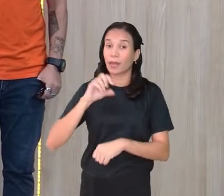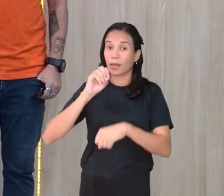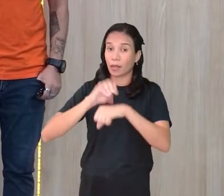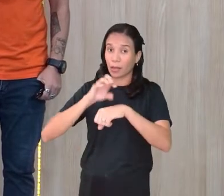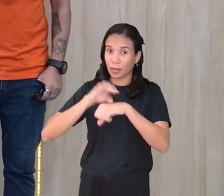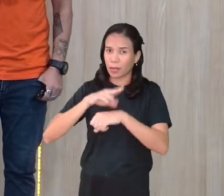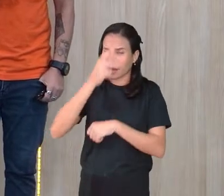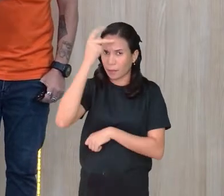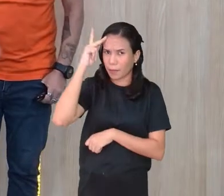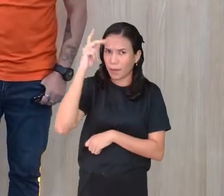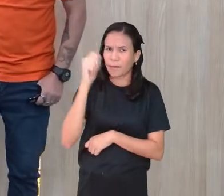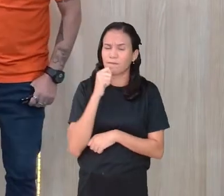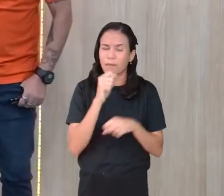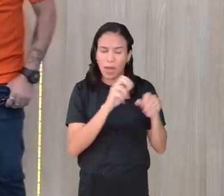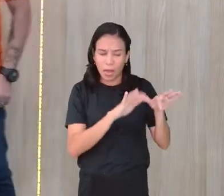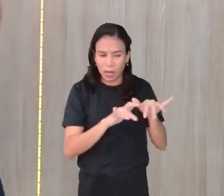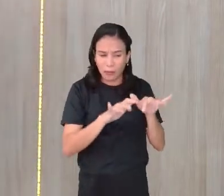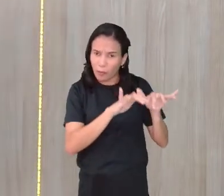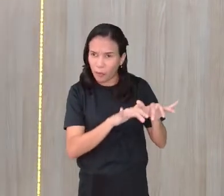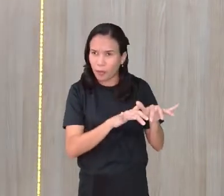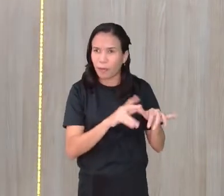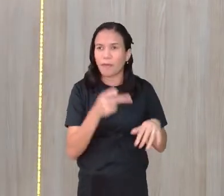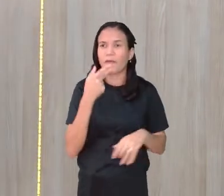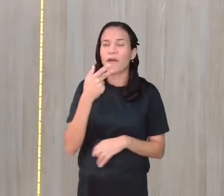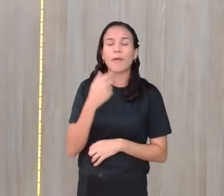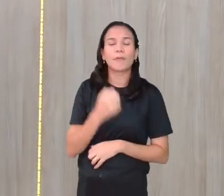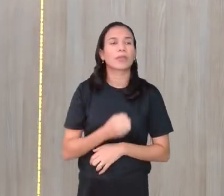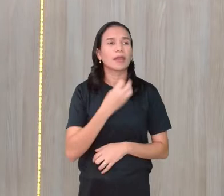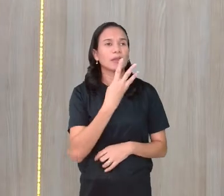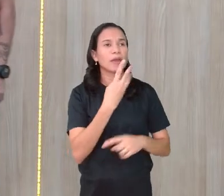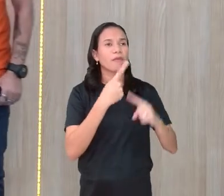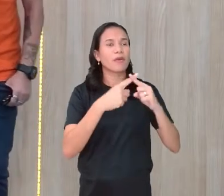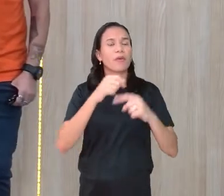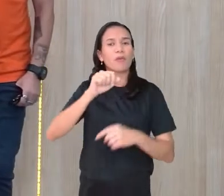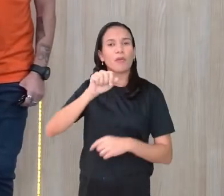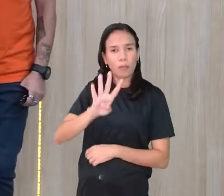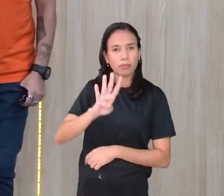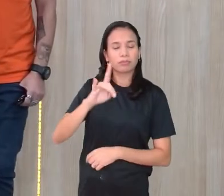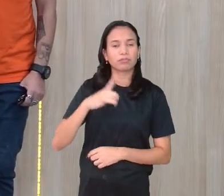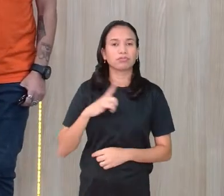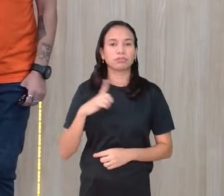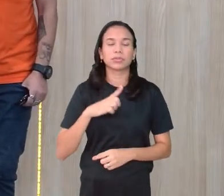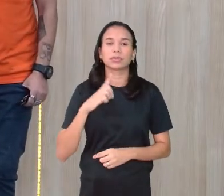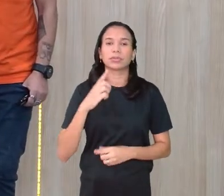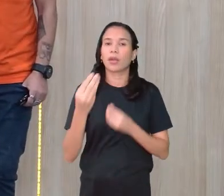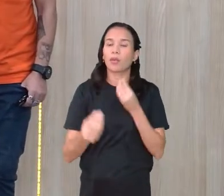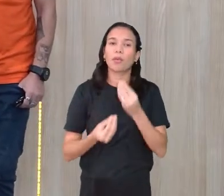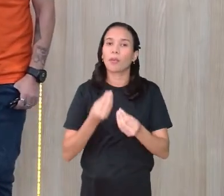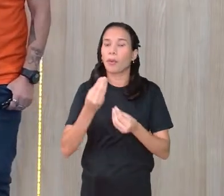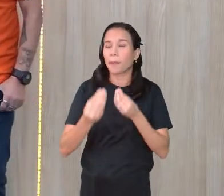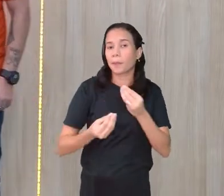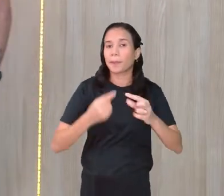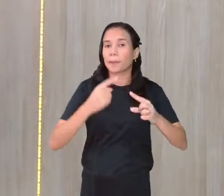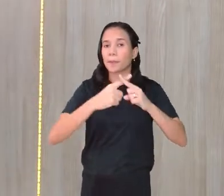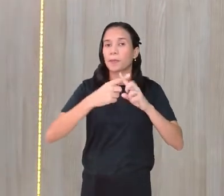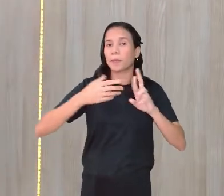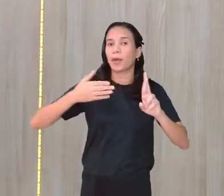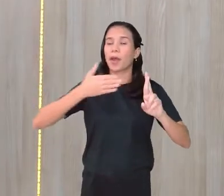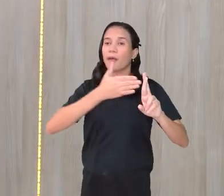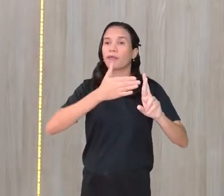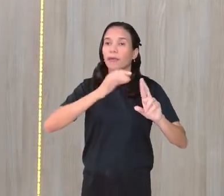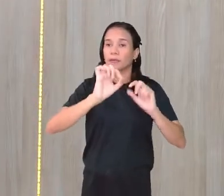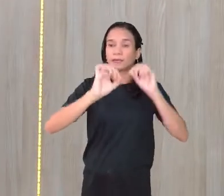sugestão, se você tiver aí no chat, por exemplo, eu disse que 3 vezes 4 teria como a multiplicação referente a ela,